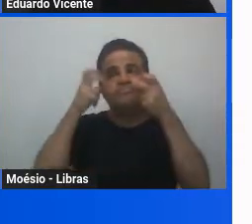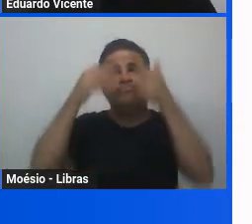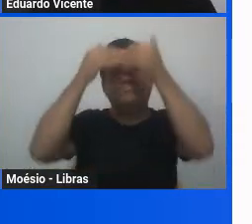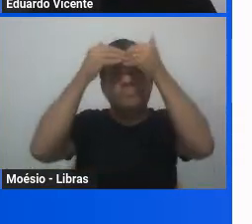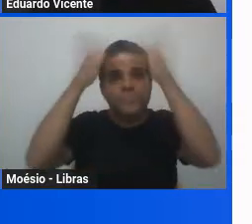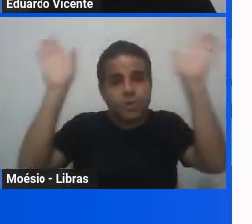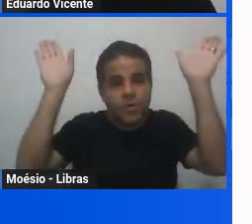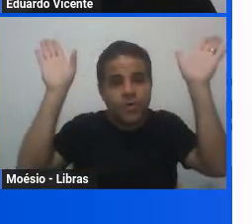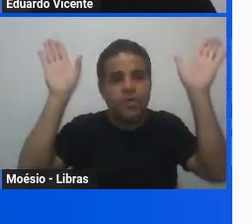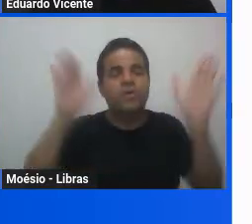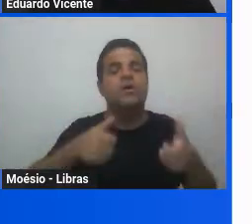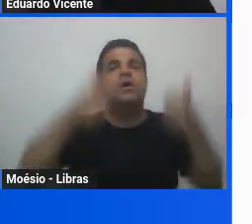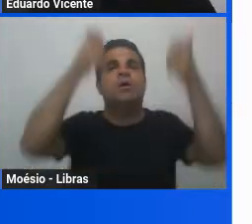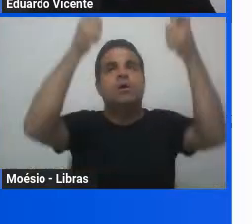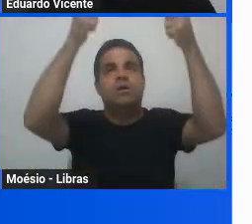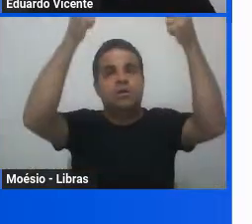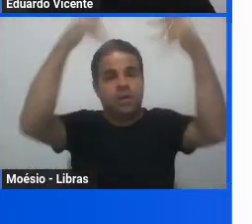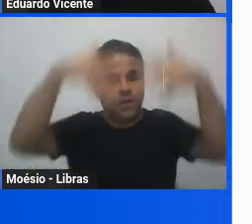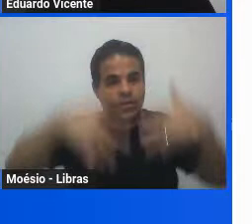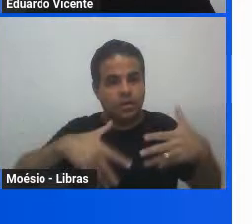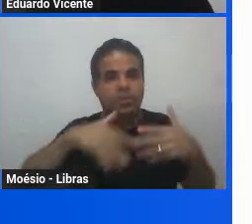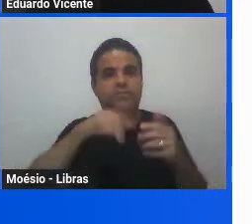Vamos falar um pouquinho do DEA,